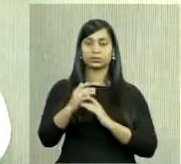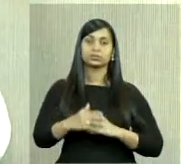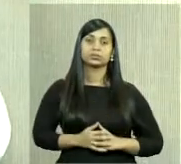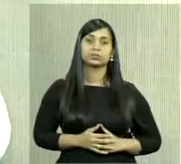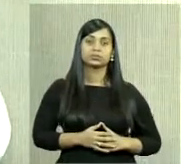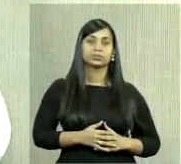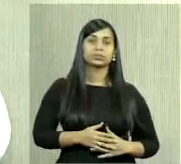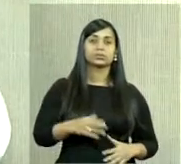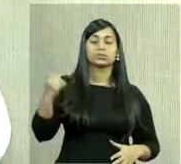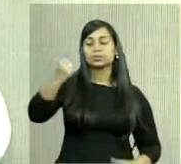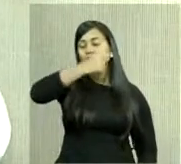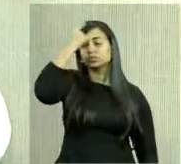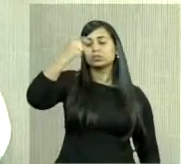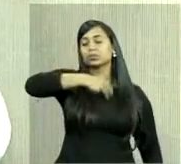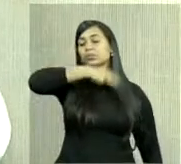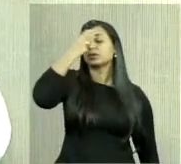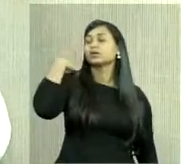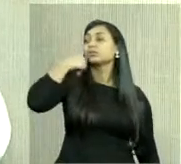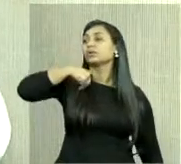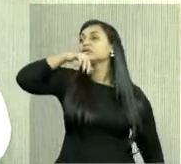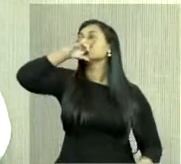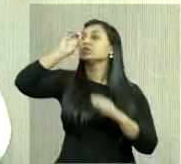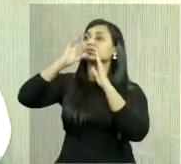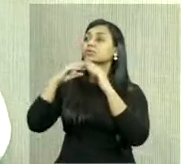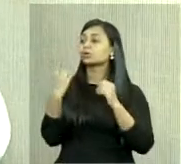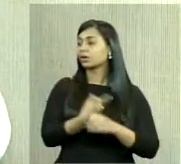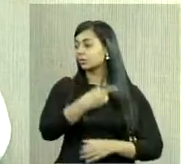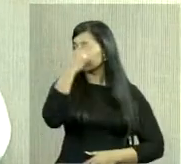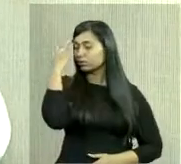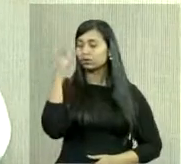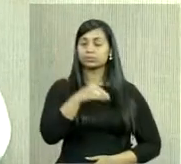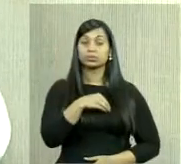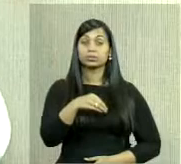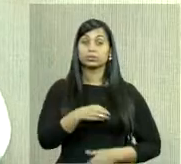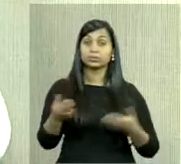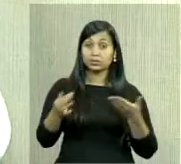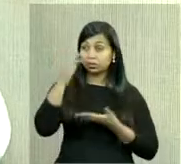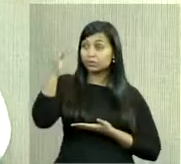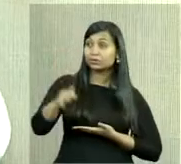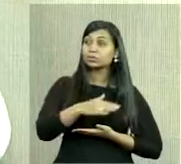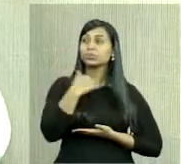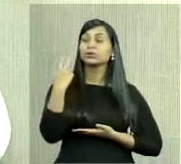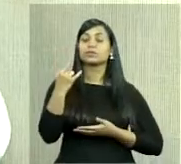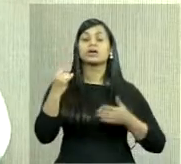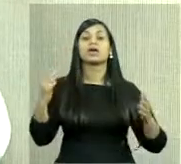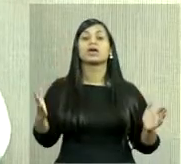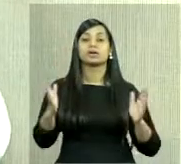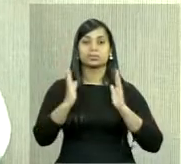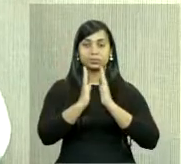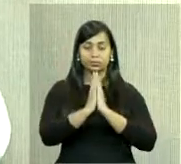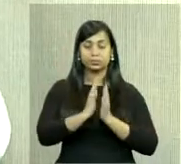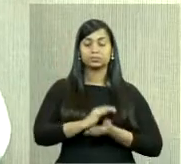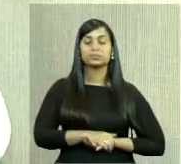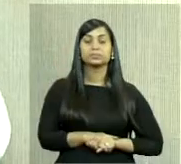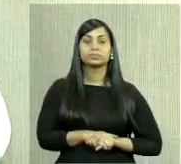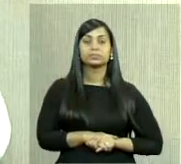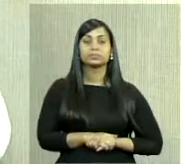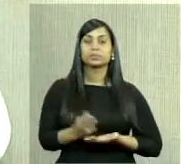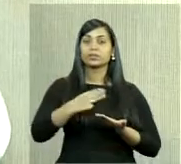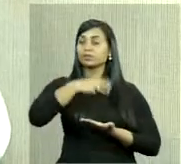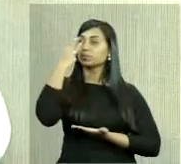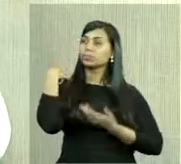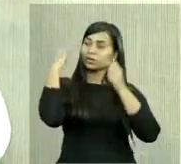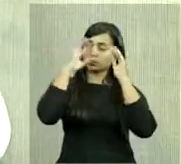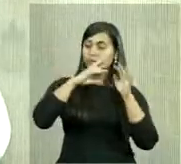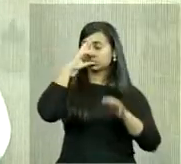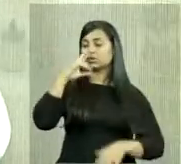vosso ventre, Jesus. Santa Maria, Mãe de Deus, rogai por nós, pecadores, agora e na hora de nossa morte. Amém. Ave